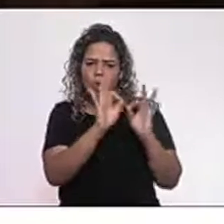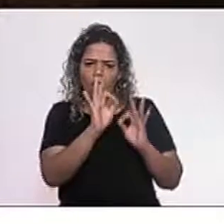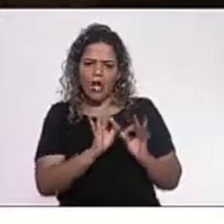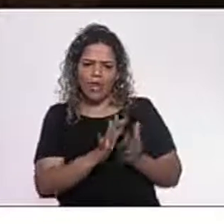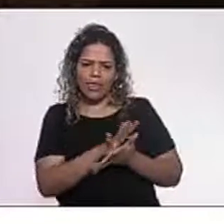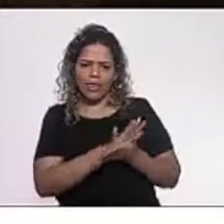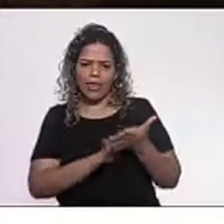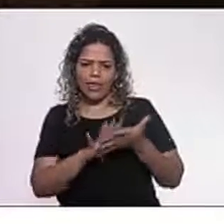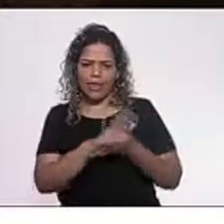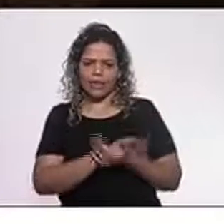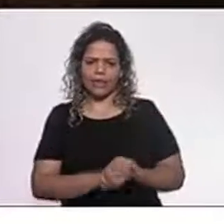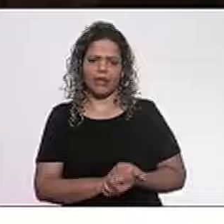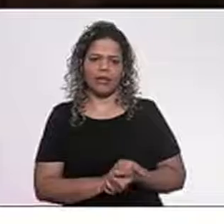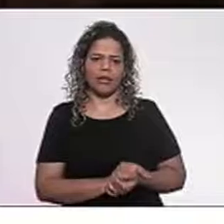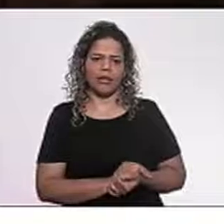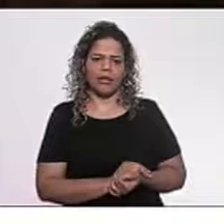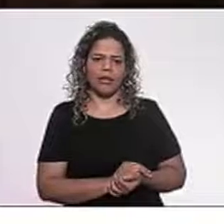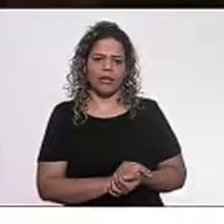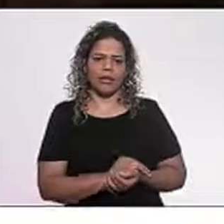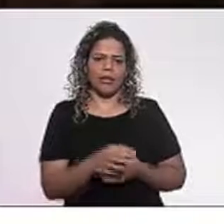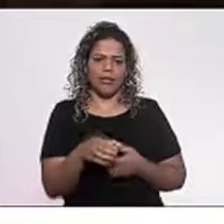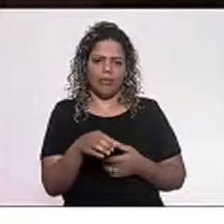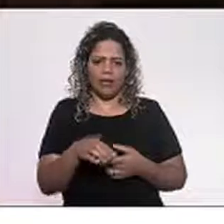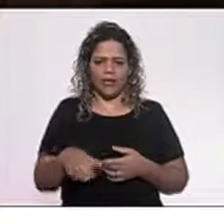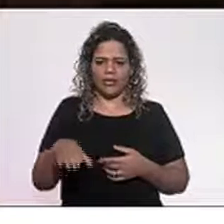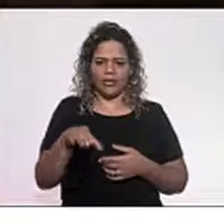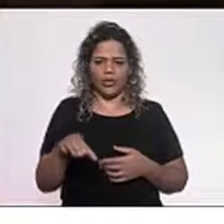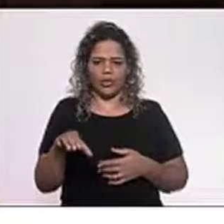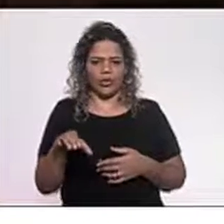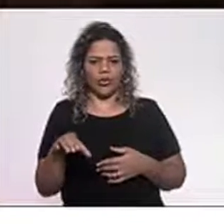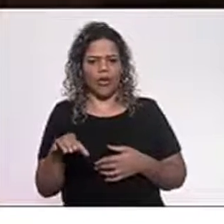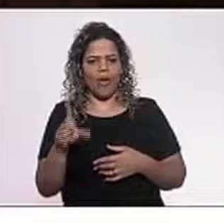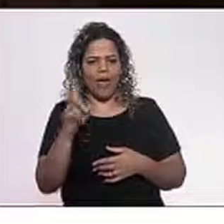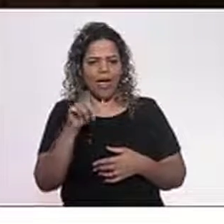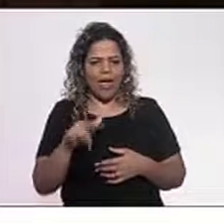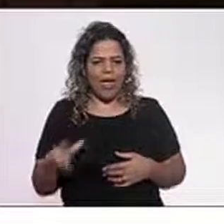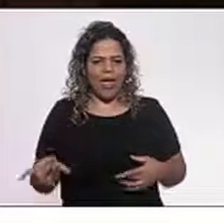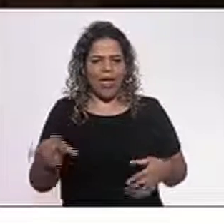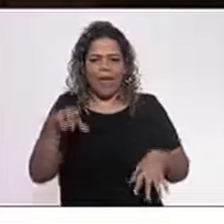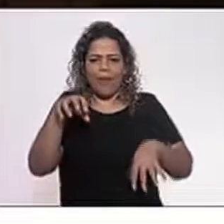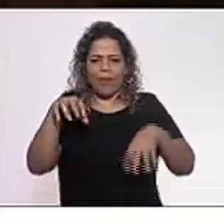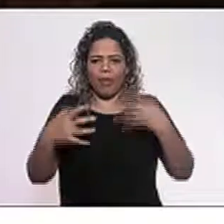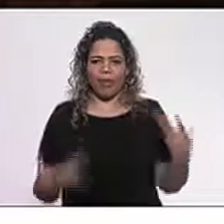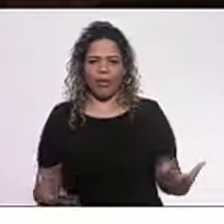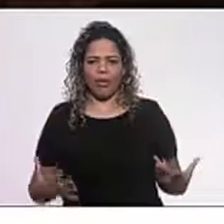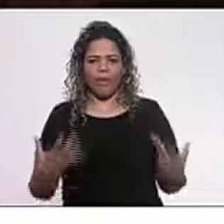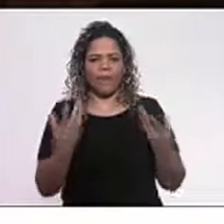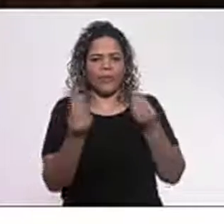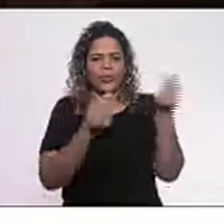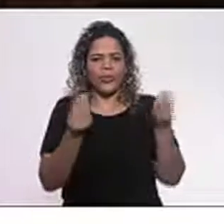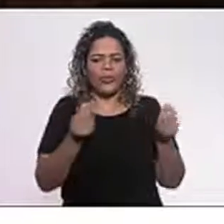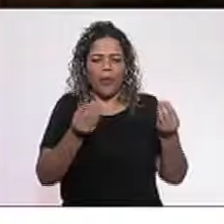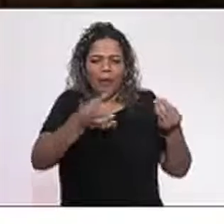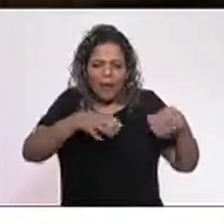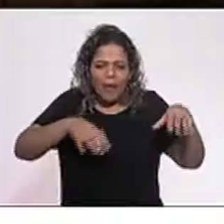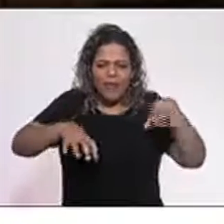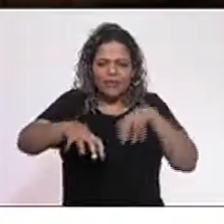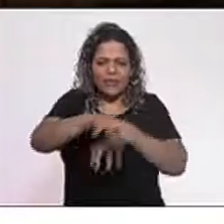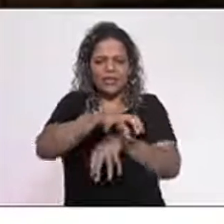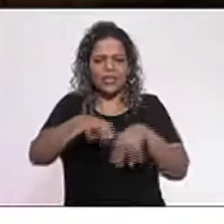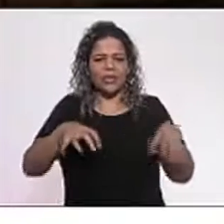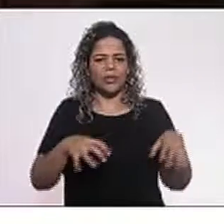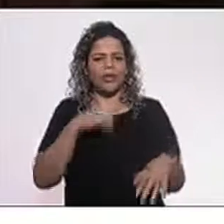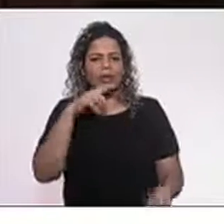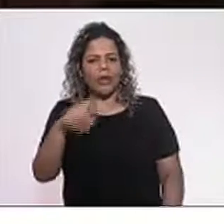de nada. Esse partido é um partido totalmente desequilibrado, um partido que